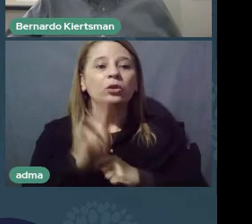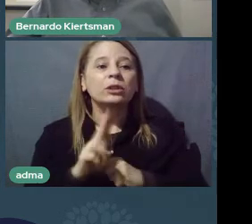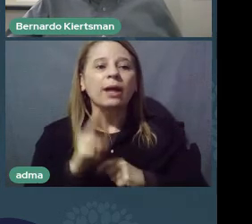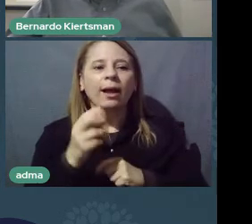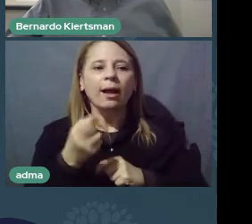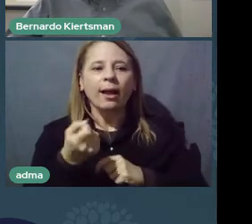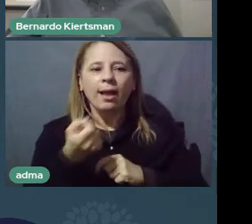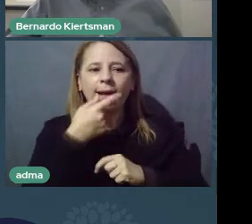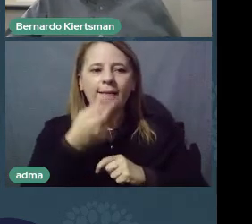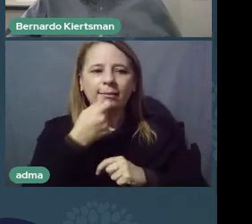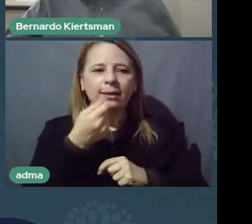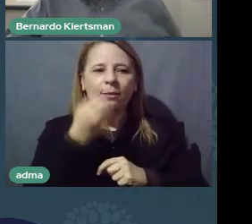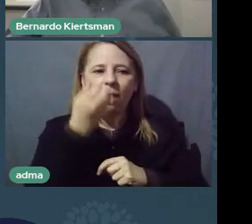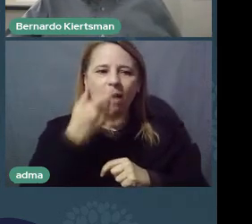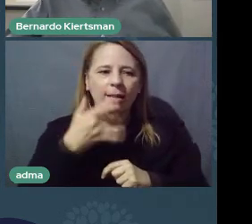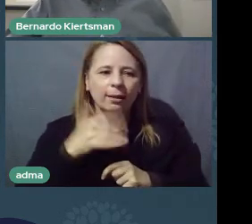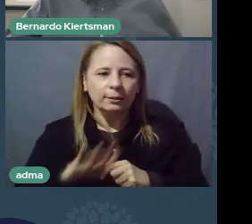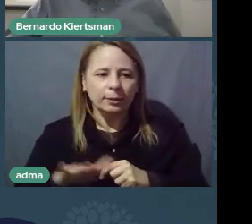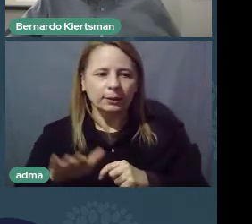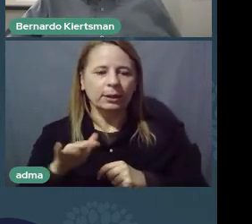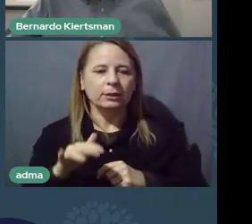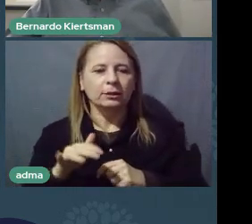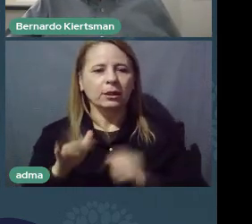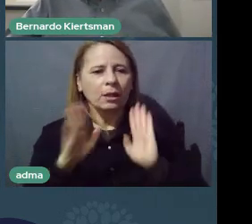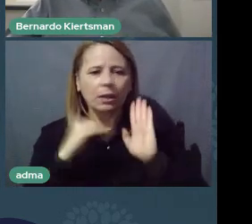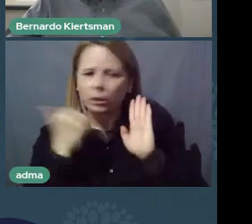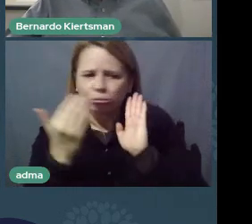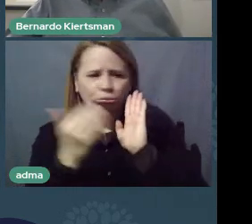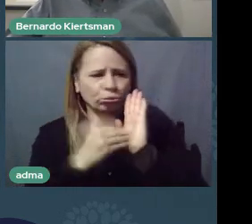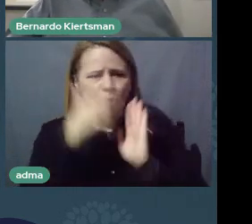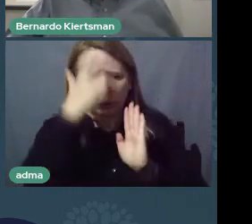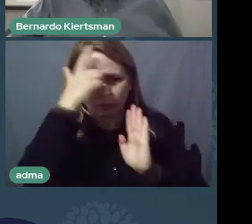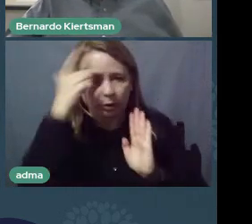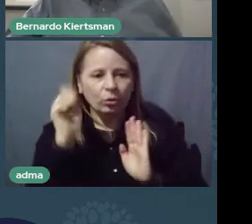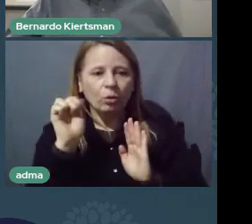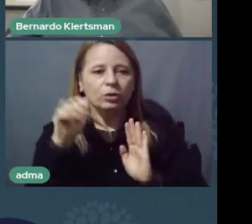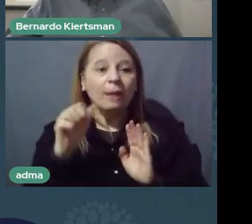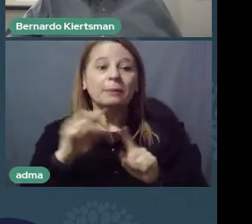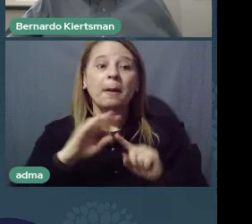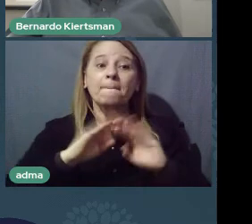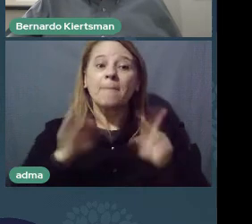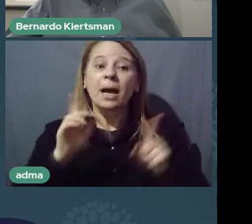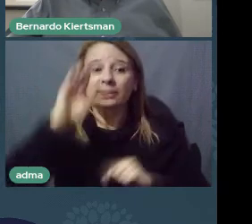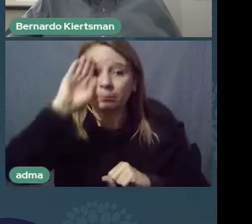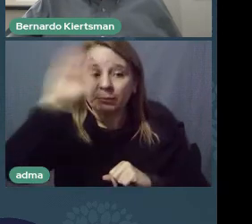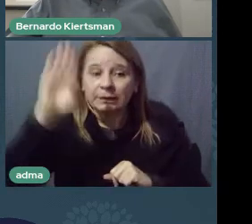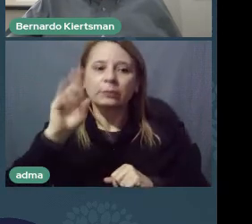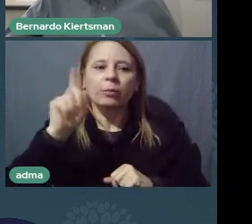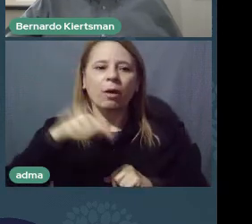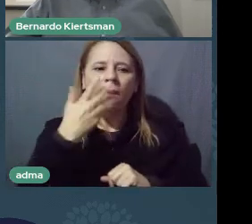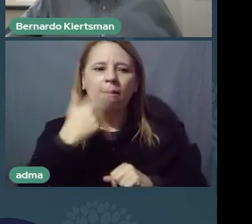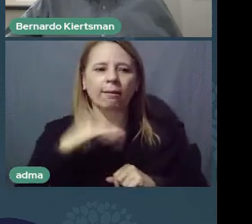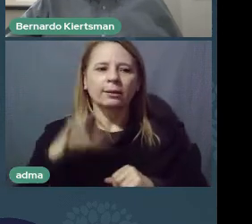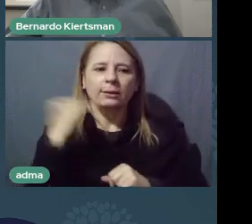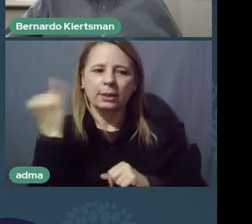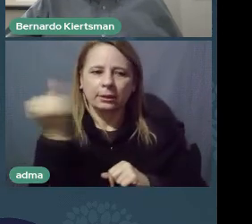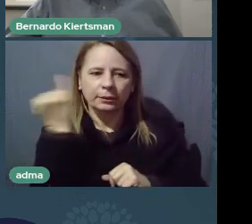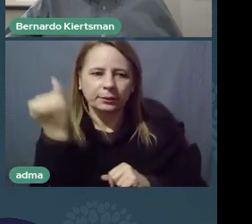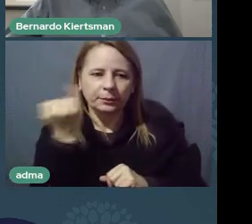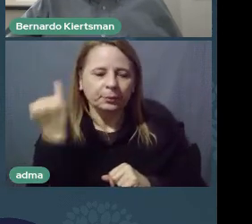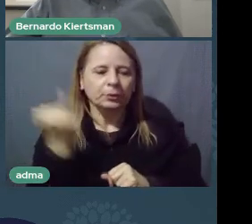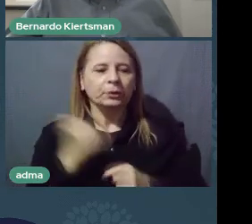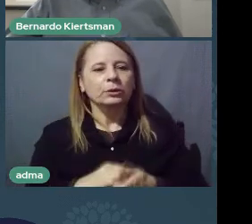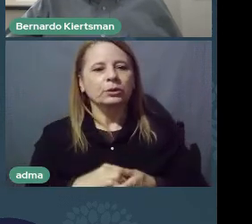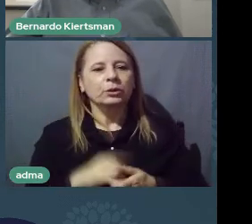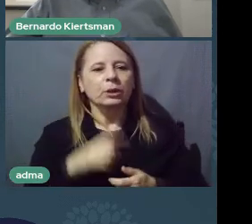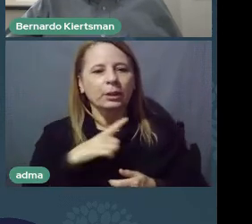nós temos aí, inclusive para todos os asmáticos, mas em criança isso é extremamente importante. Então, nós temos